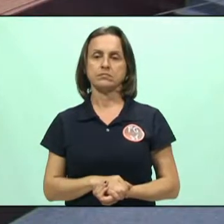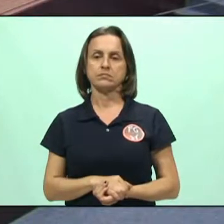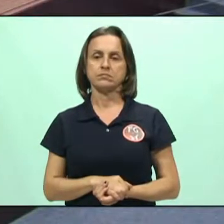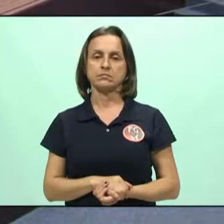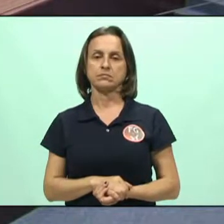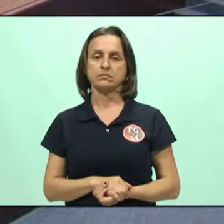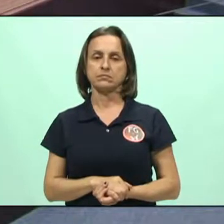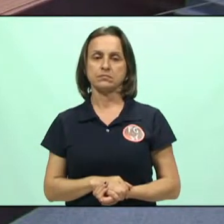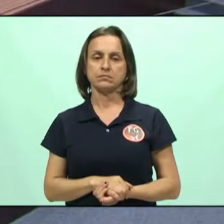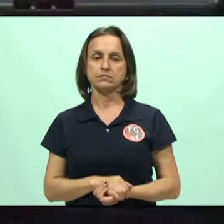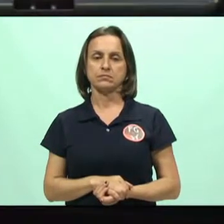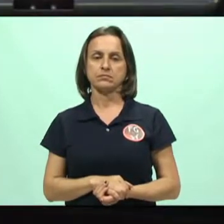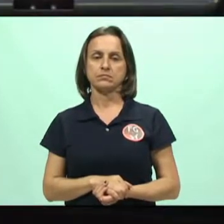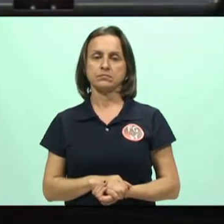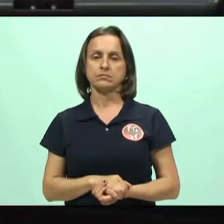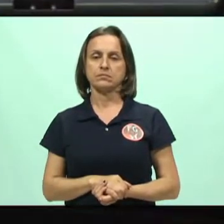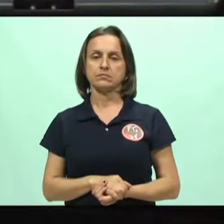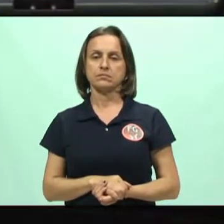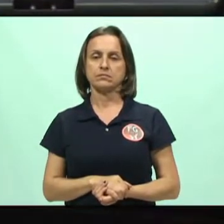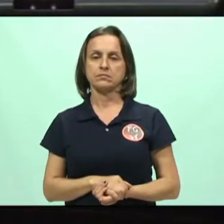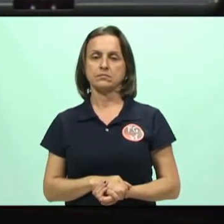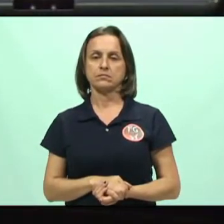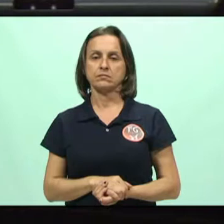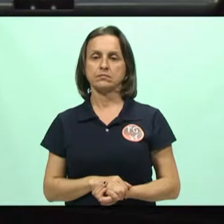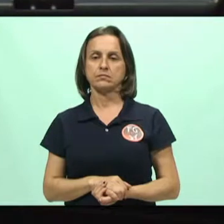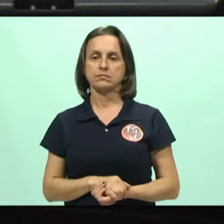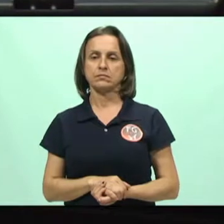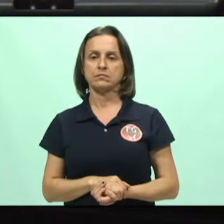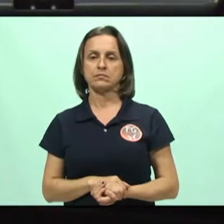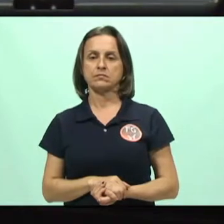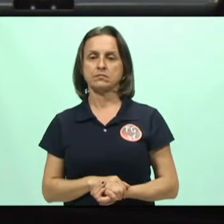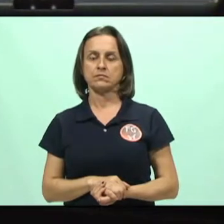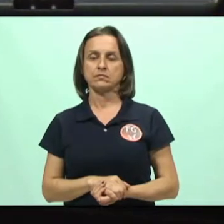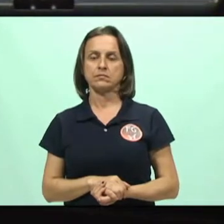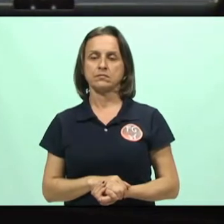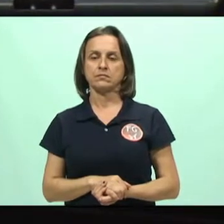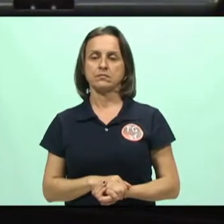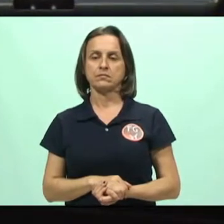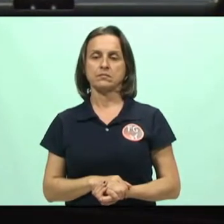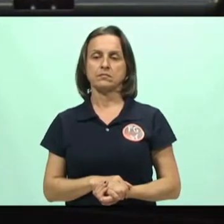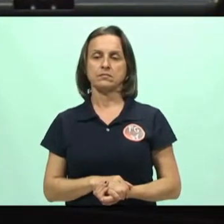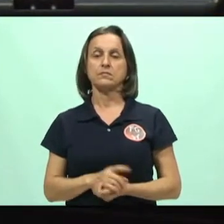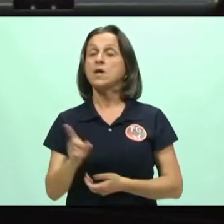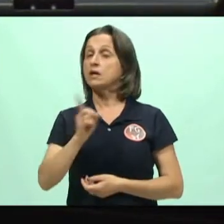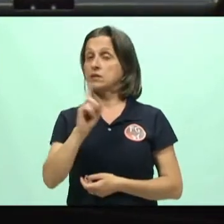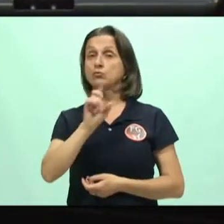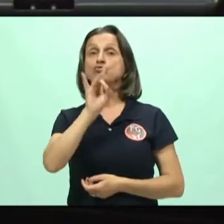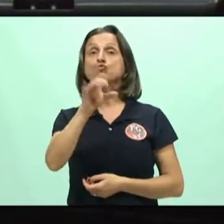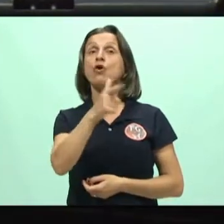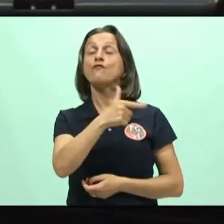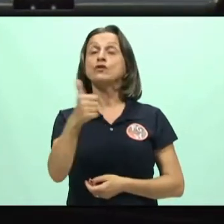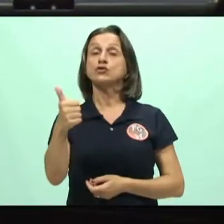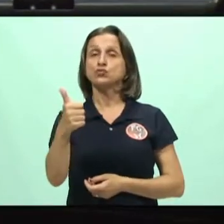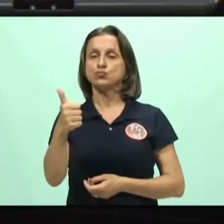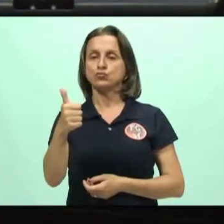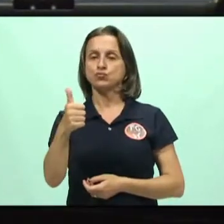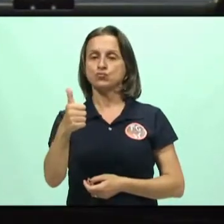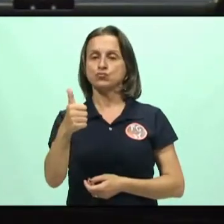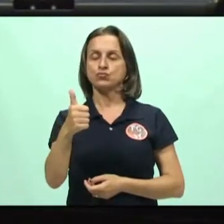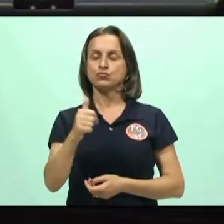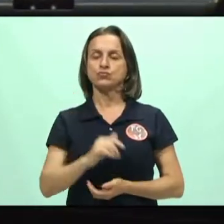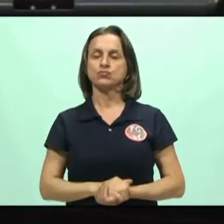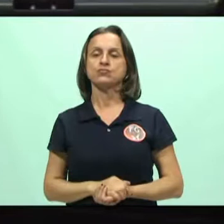não não só do do 21 não é duas do mesmo jeito